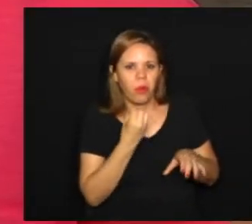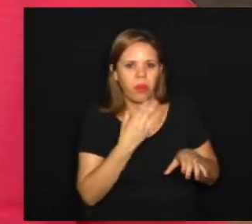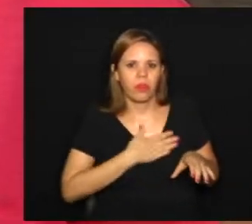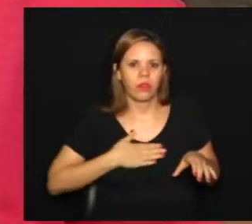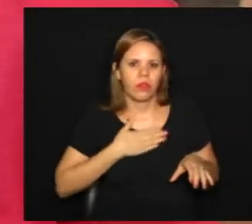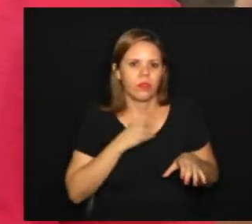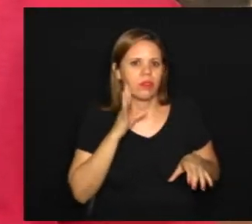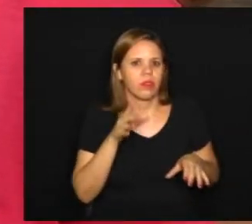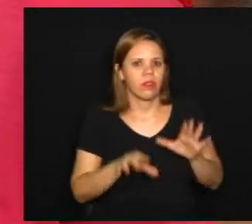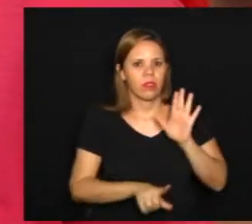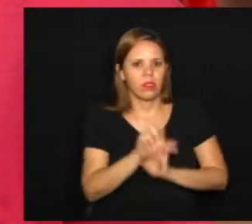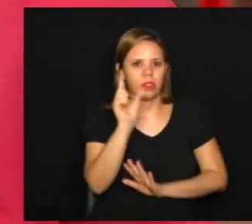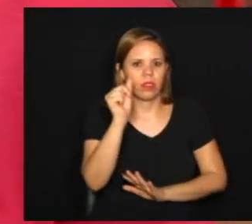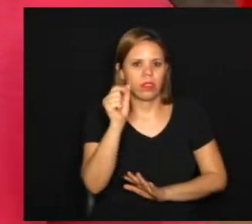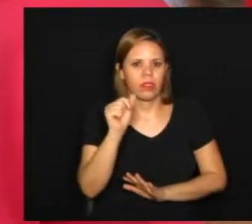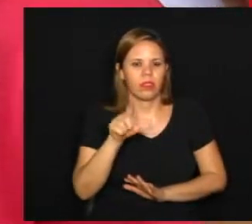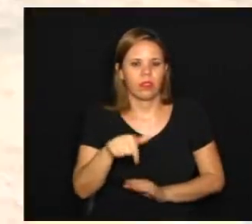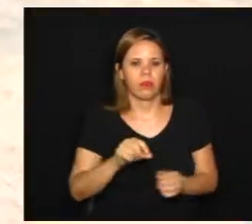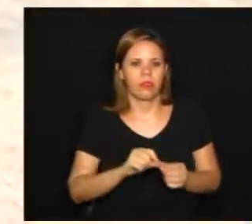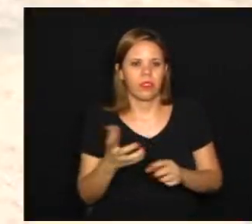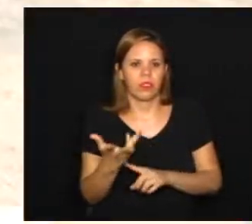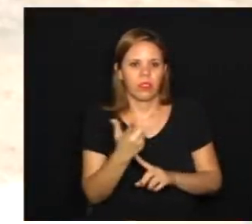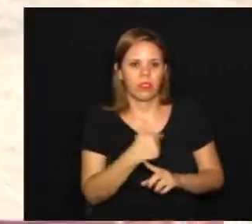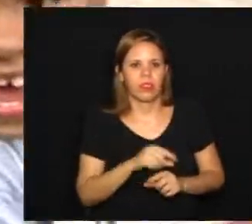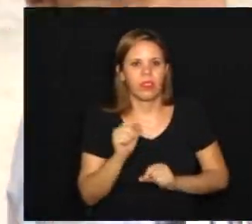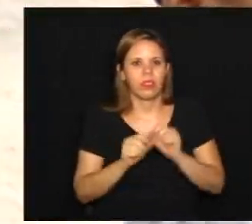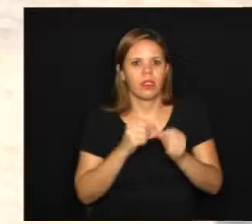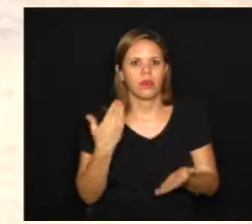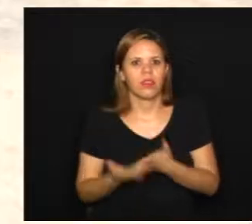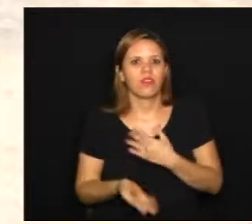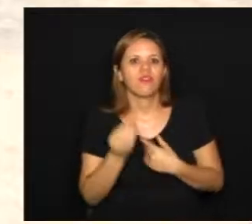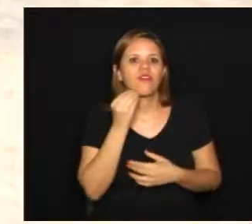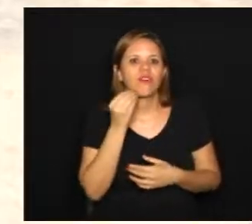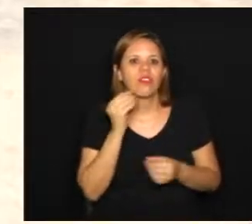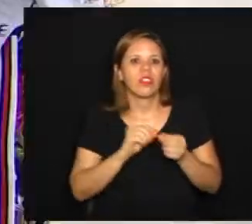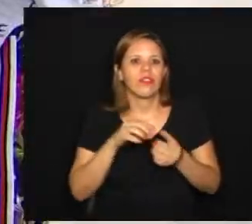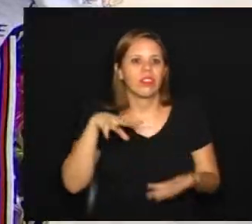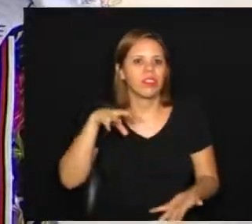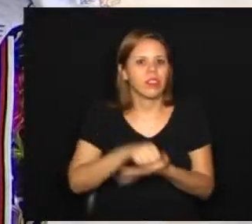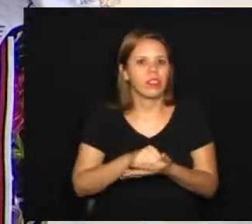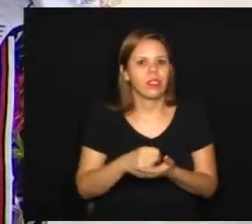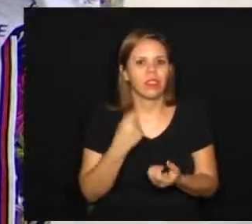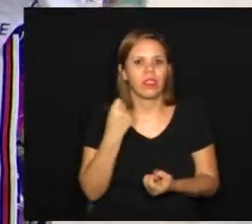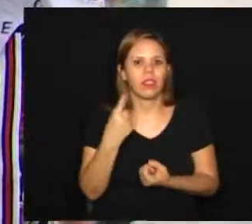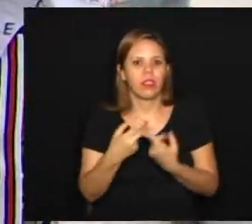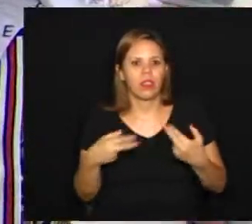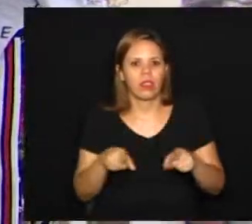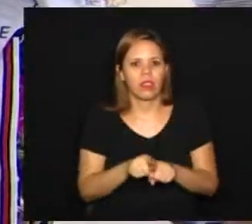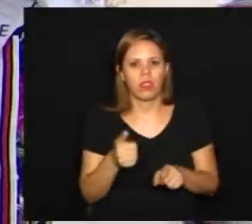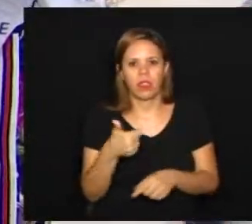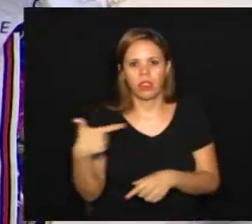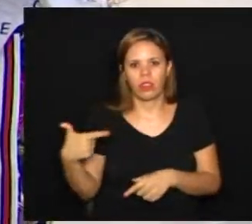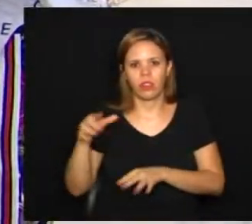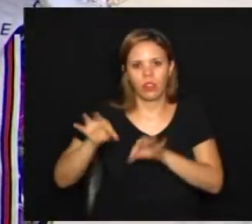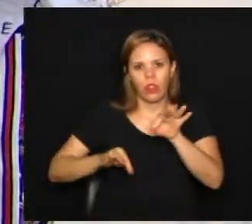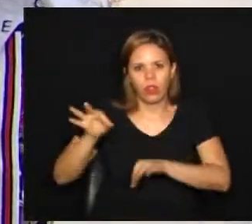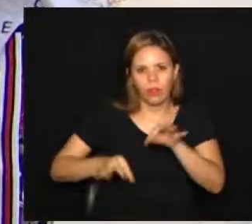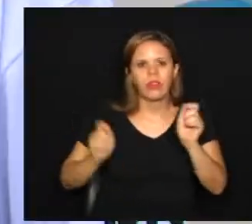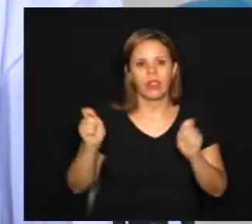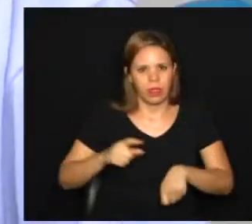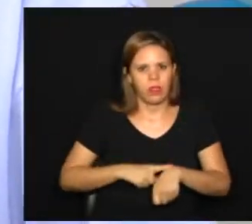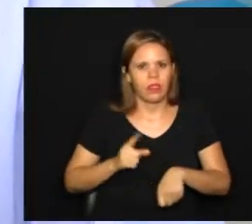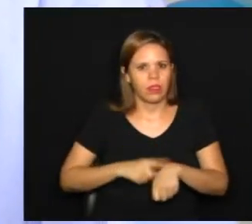pode até ganhar um dinheirinho, né? Fazendo artesanato. E para quem perdeu a chance de fazer a inscrição para alguma das 12 oficinas, dá